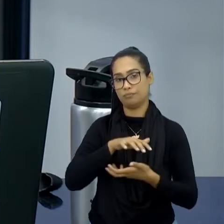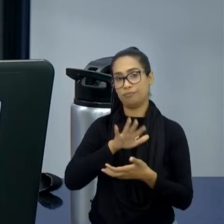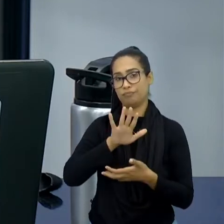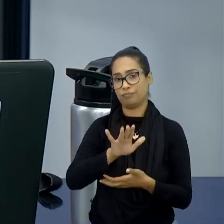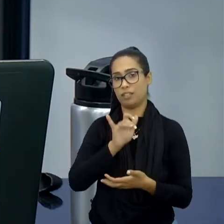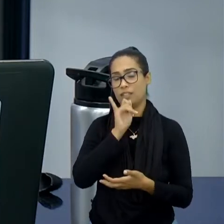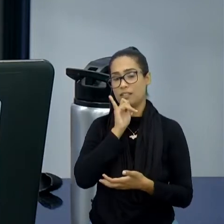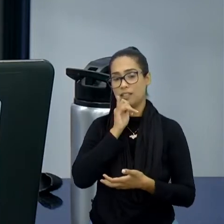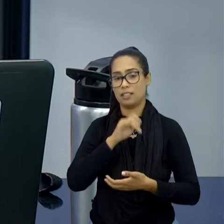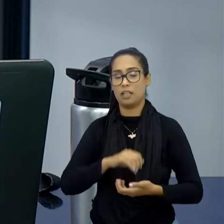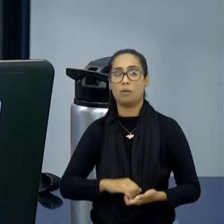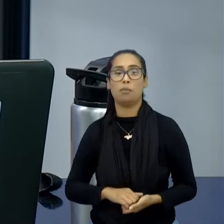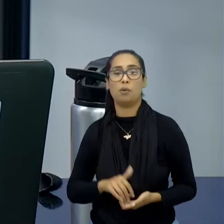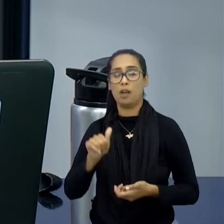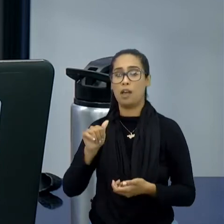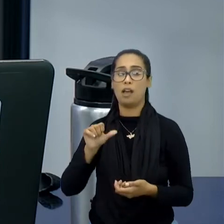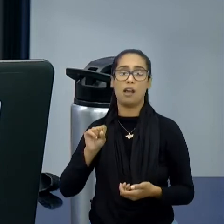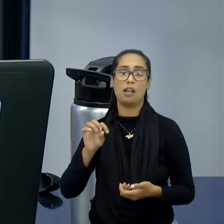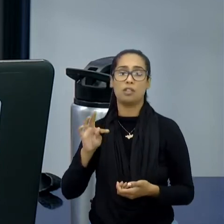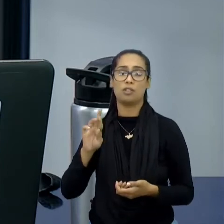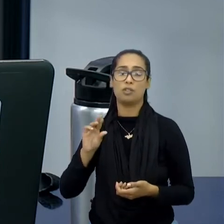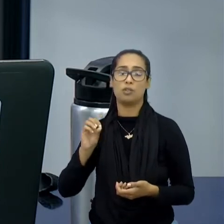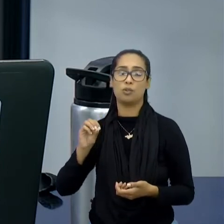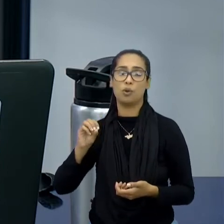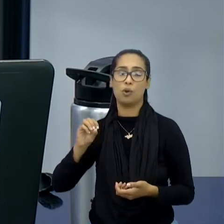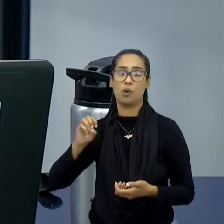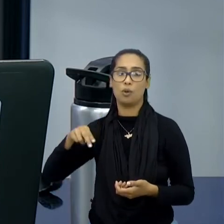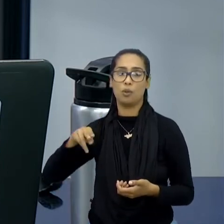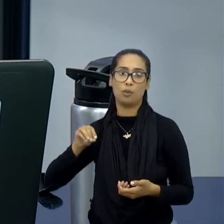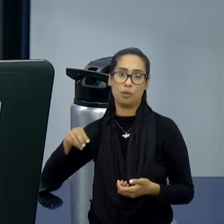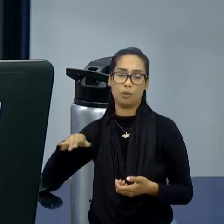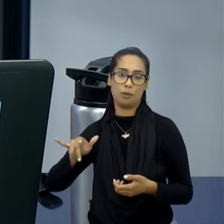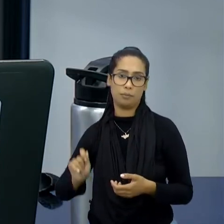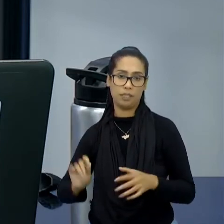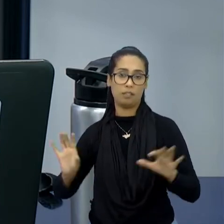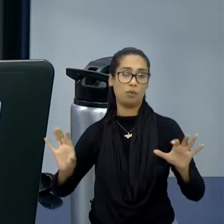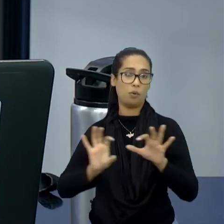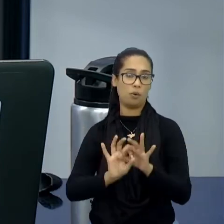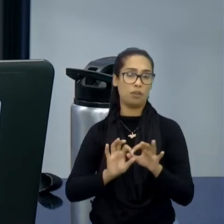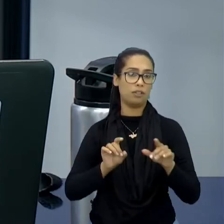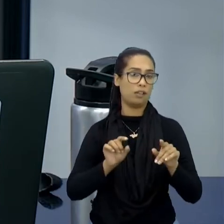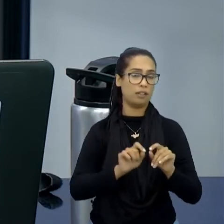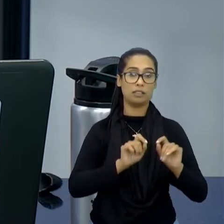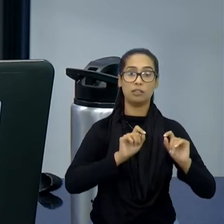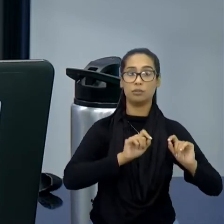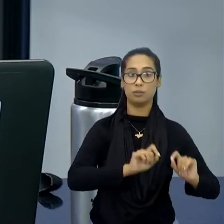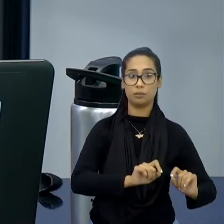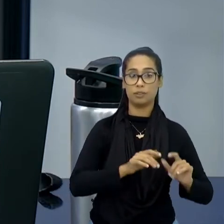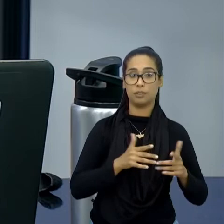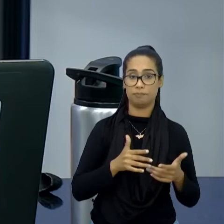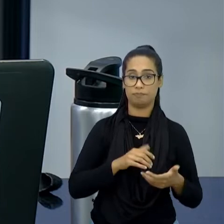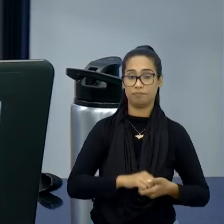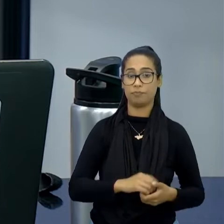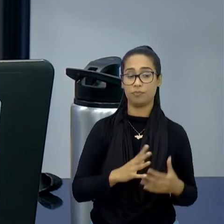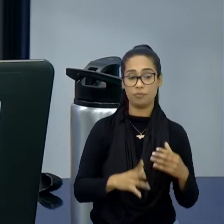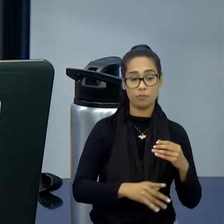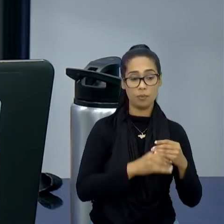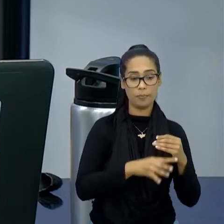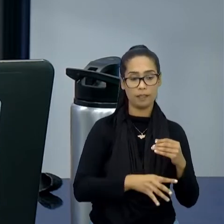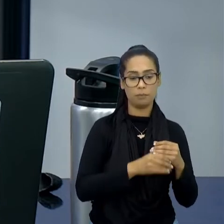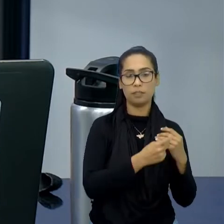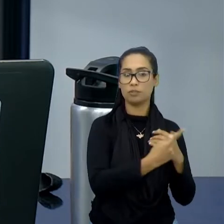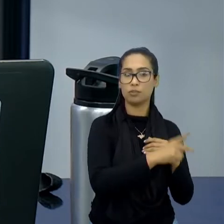palavra revolução ela tem um certo sentido que se conecta muito, se vincula muito com o que você trouxe. Então,